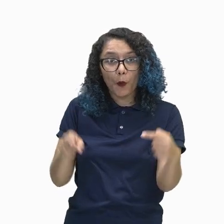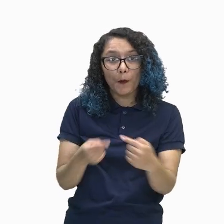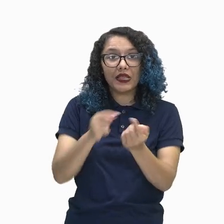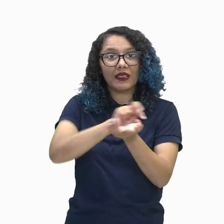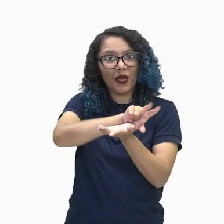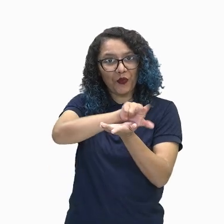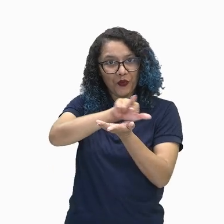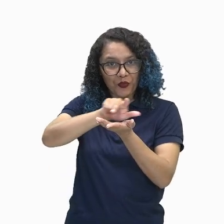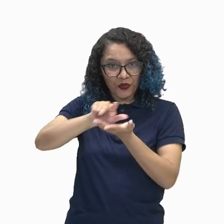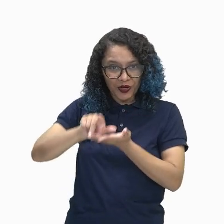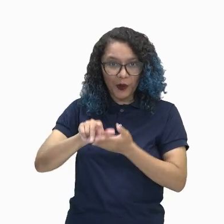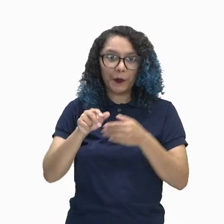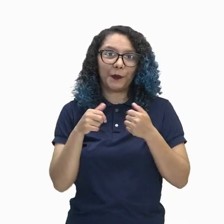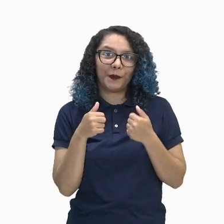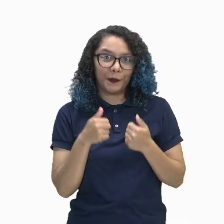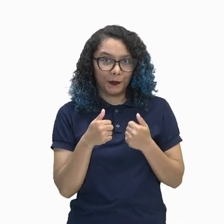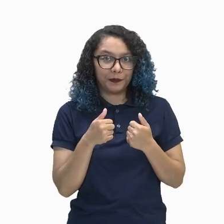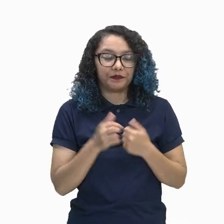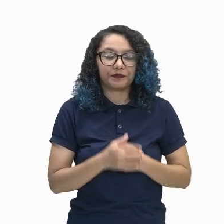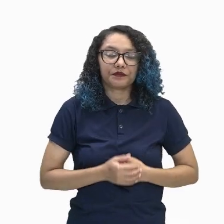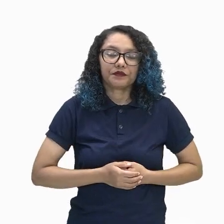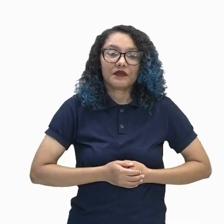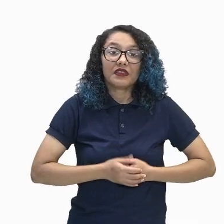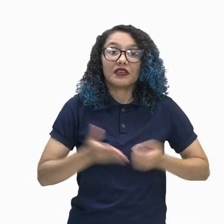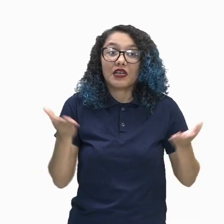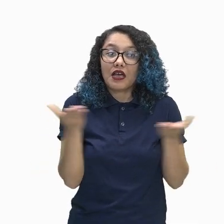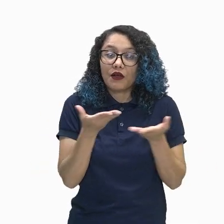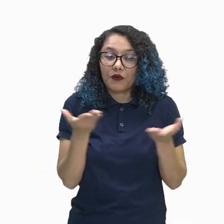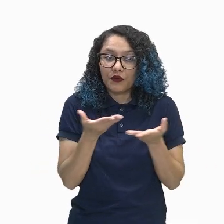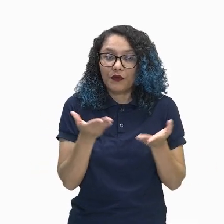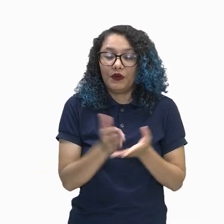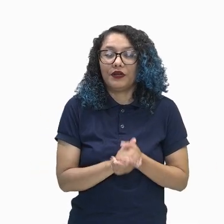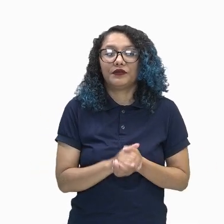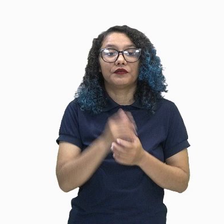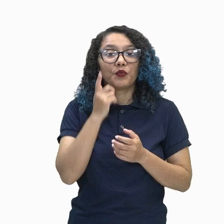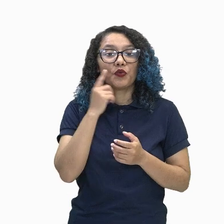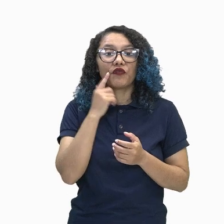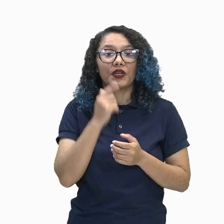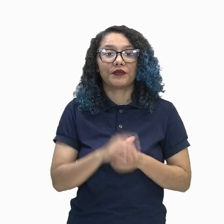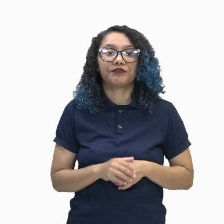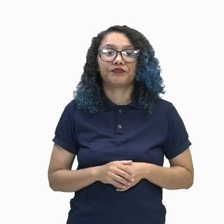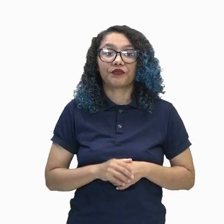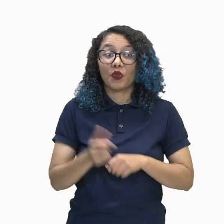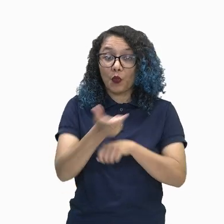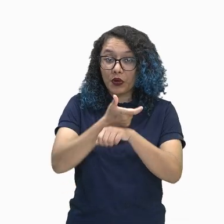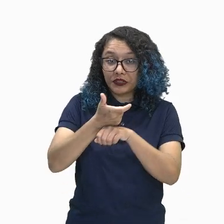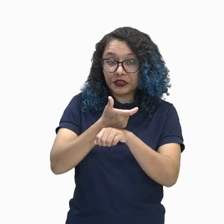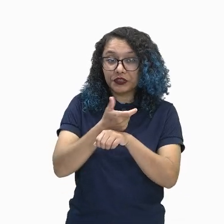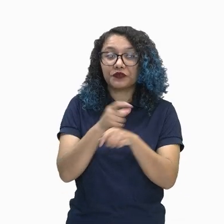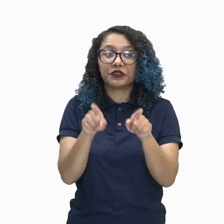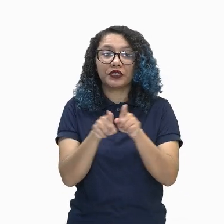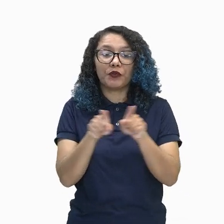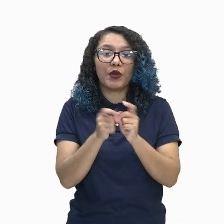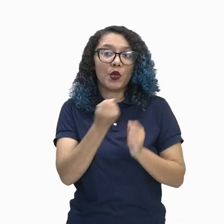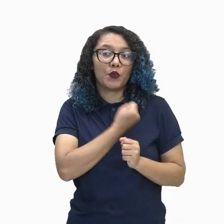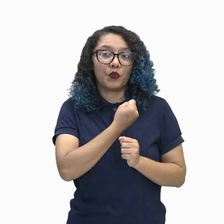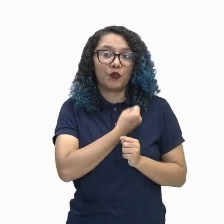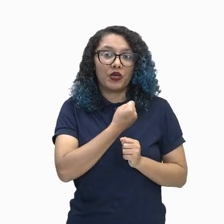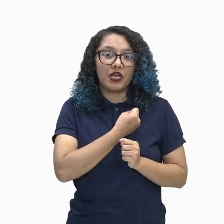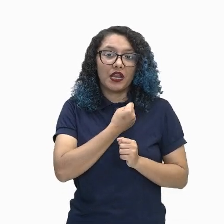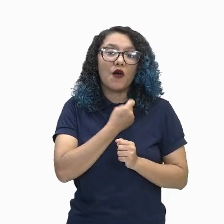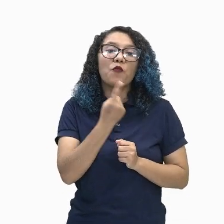também, ok? Agora, observem o que aconteceu com o adjetivo e com o numeral